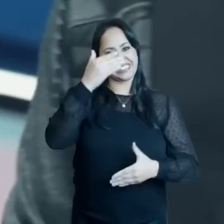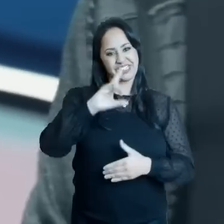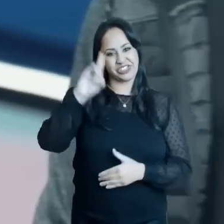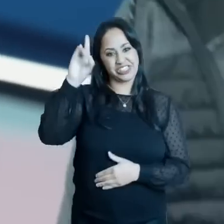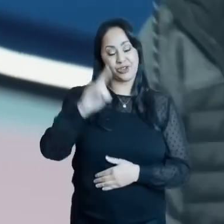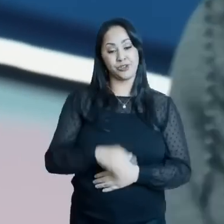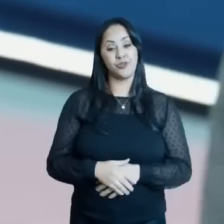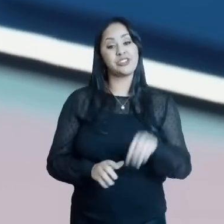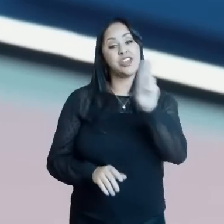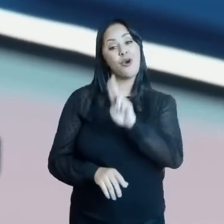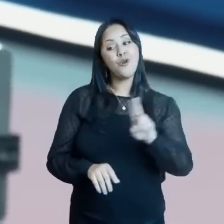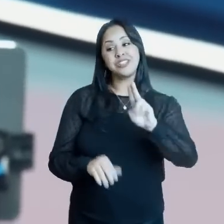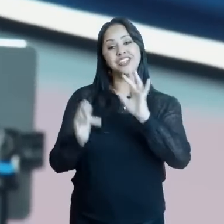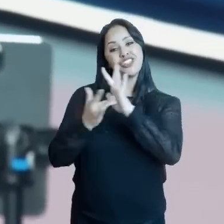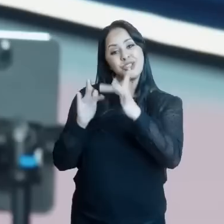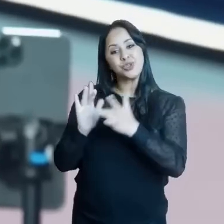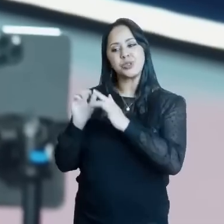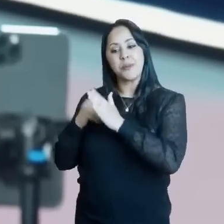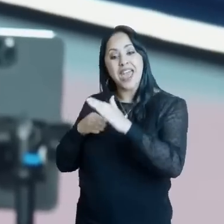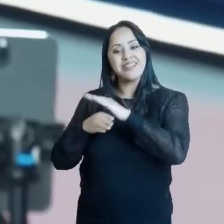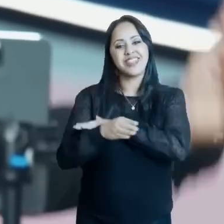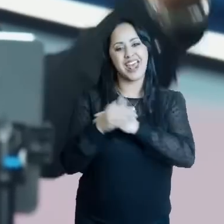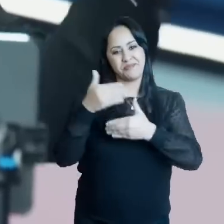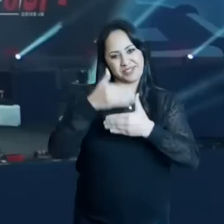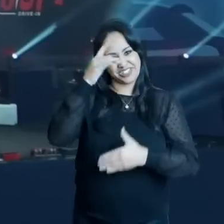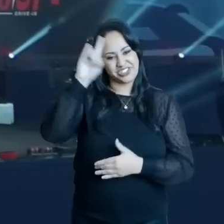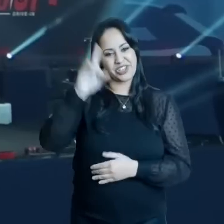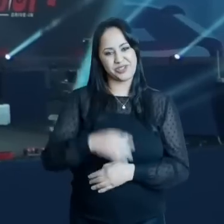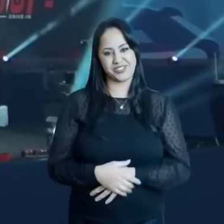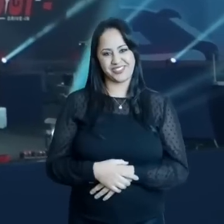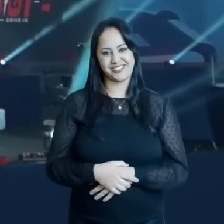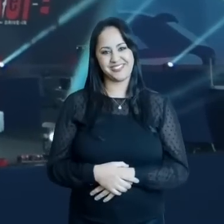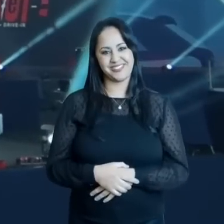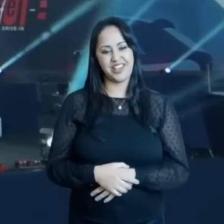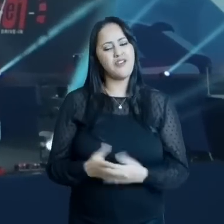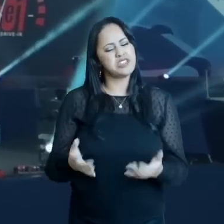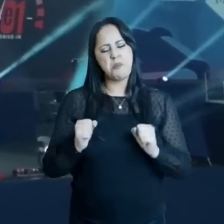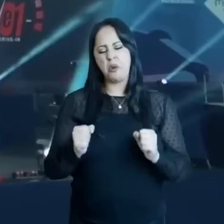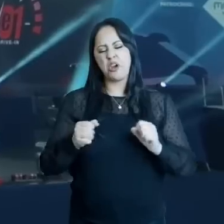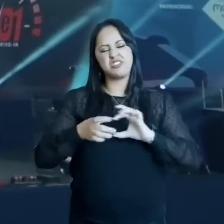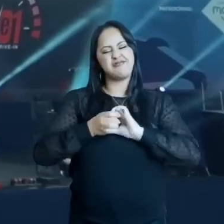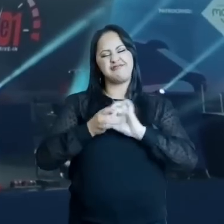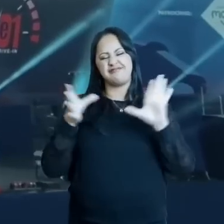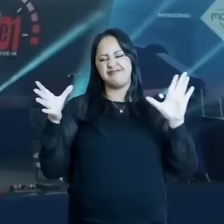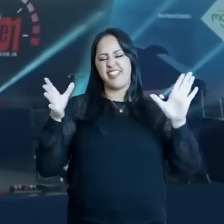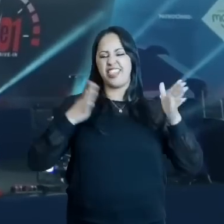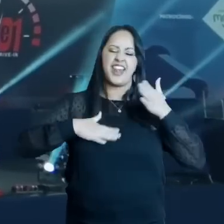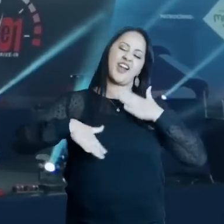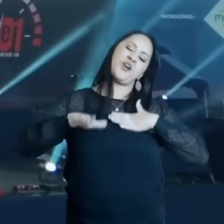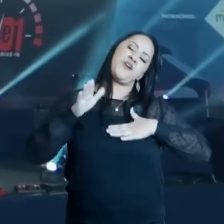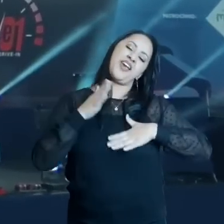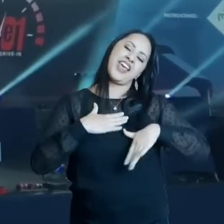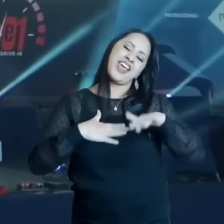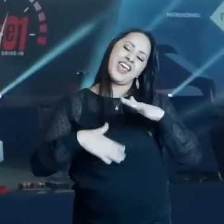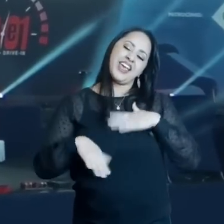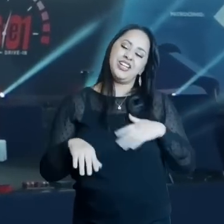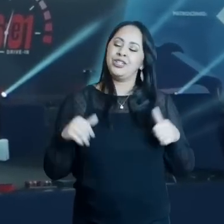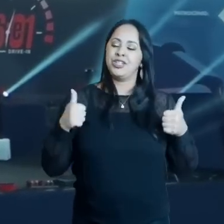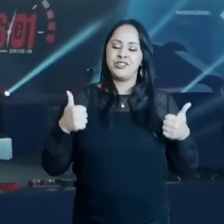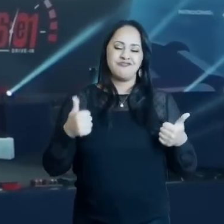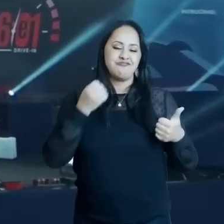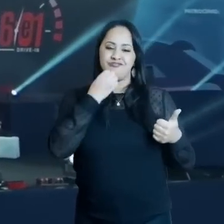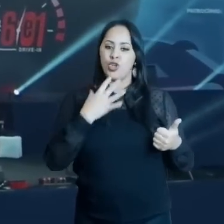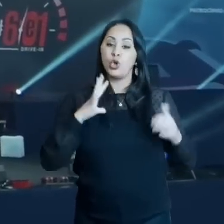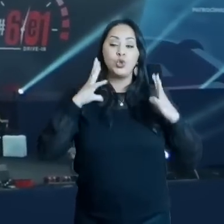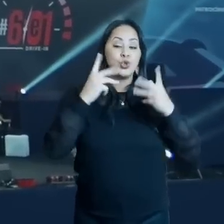Deus usando Cristo. Usando Cristo. É assim que você chega diante do Pai. Aí você pode chegar tranquilo, pode chegar de boa aqui.